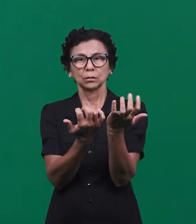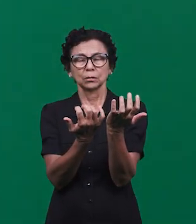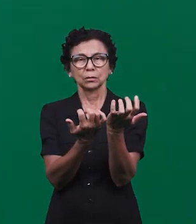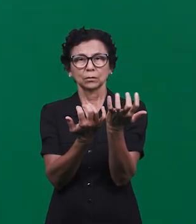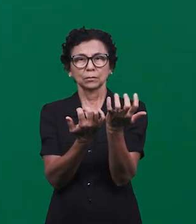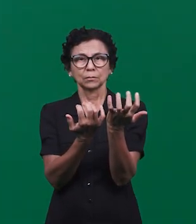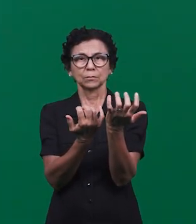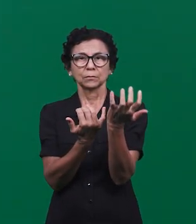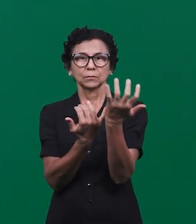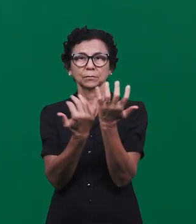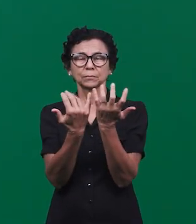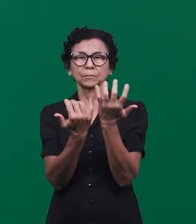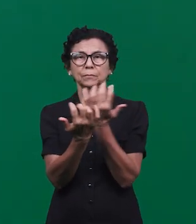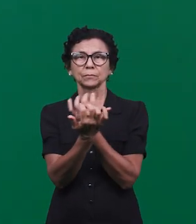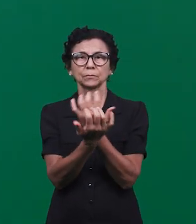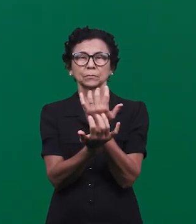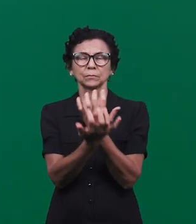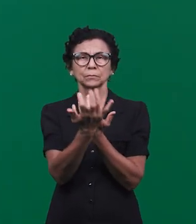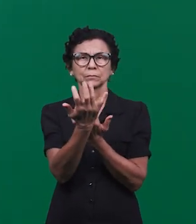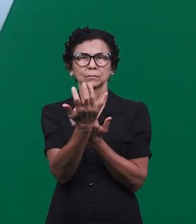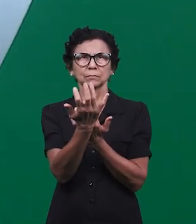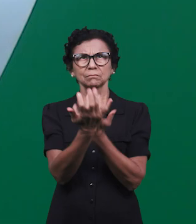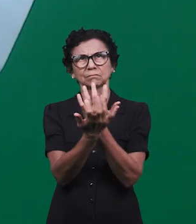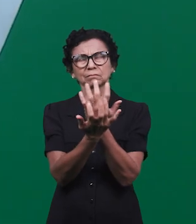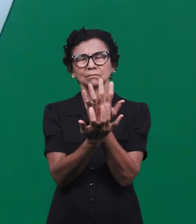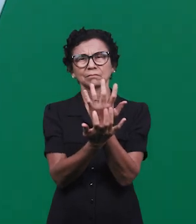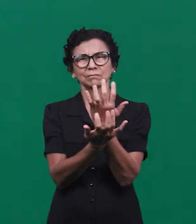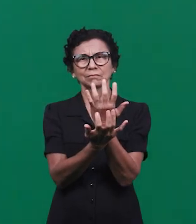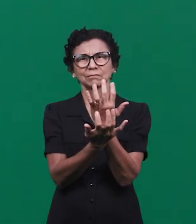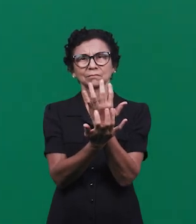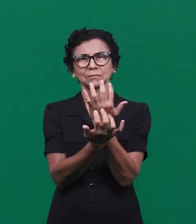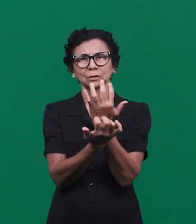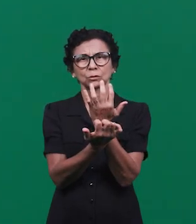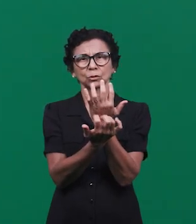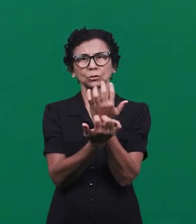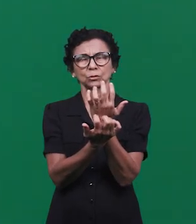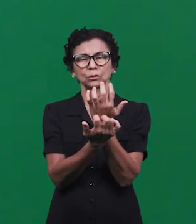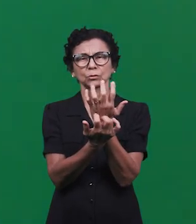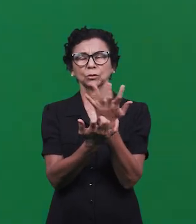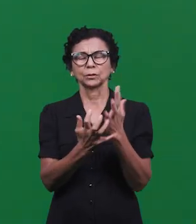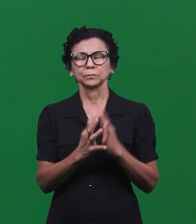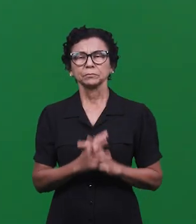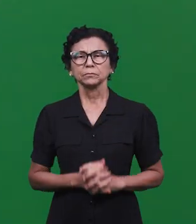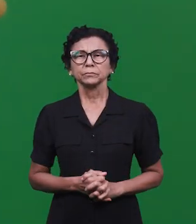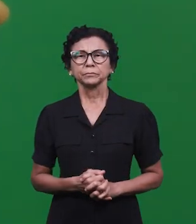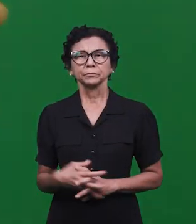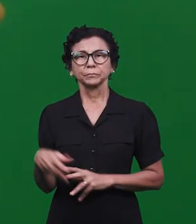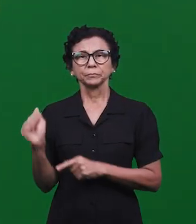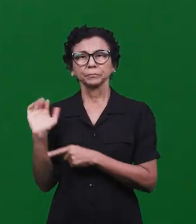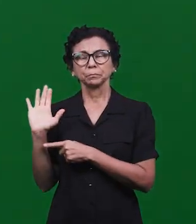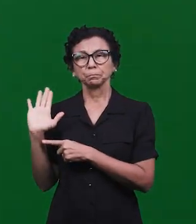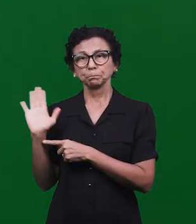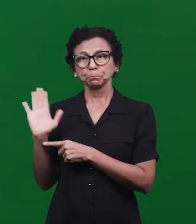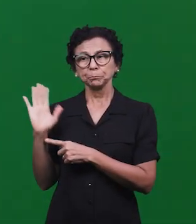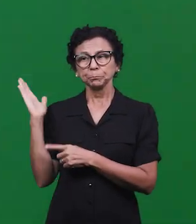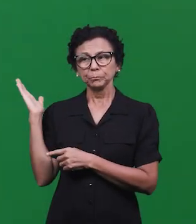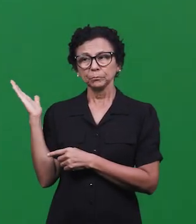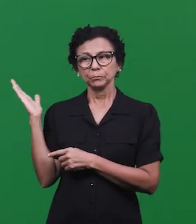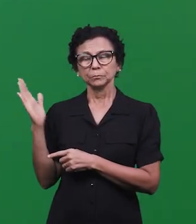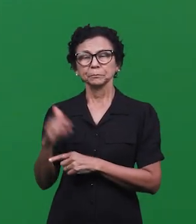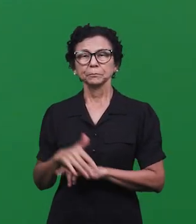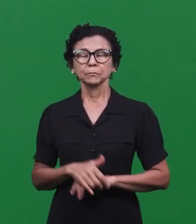nível 2, tá? E este slide, o que foi feito? Ó, nós temos aqui o slide,